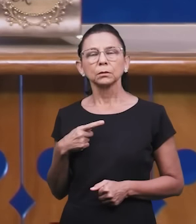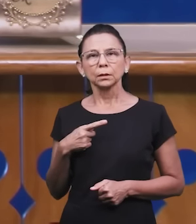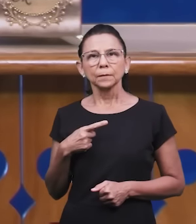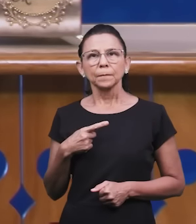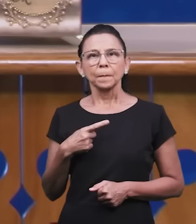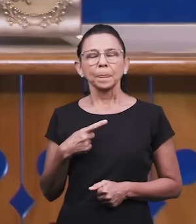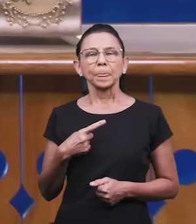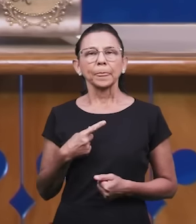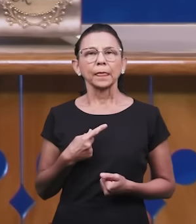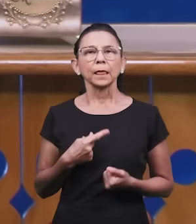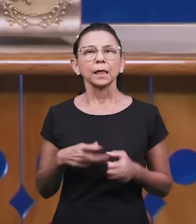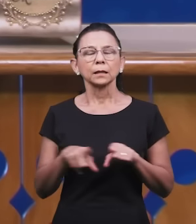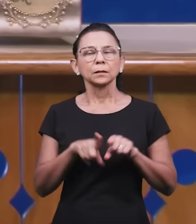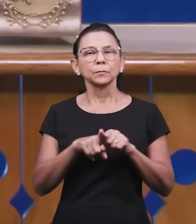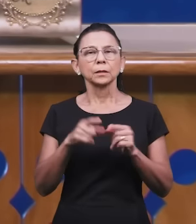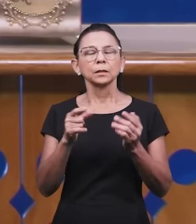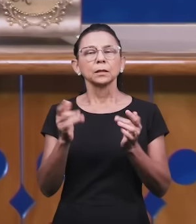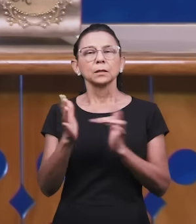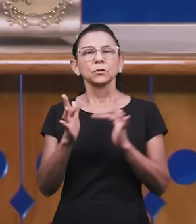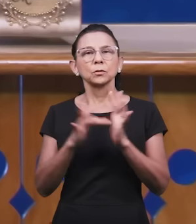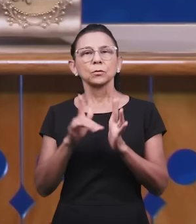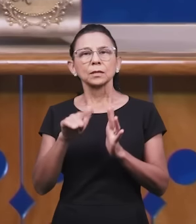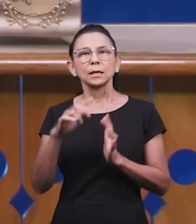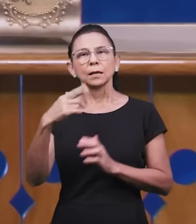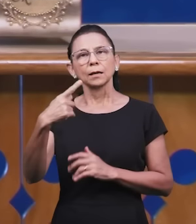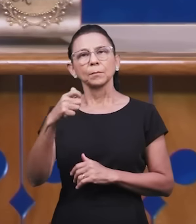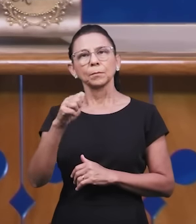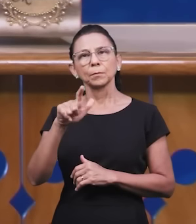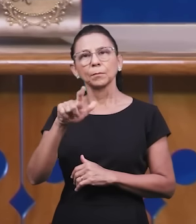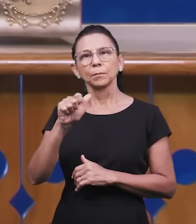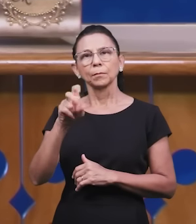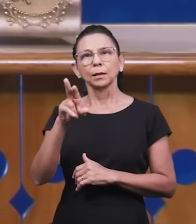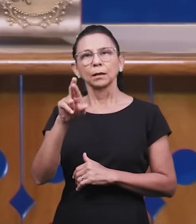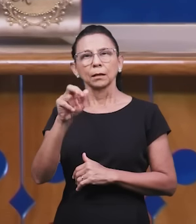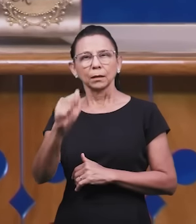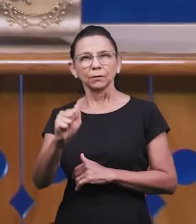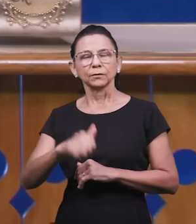que instrumentaliza toda a operação de Deus, o desejo.